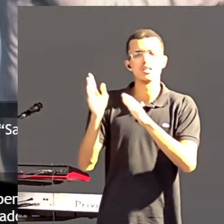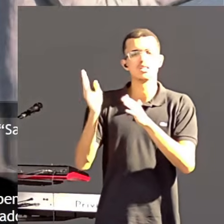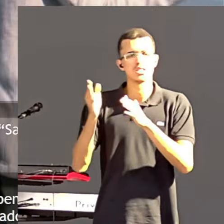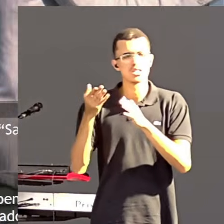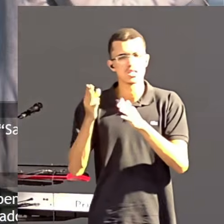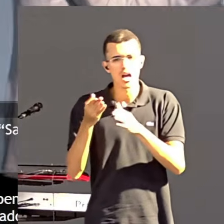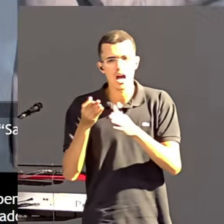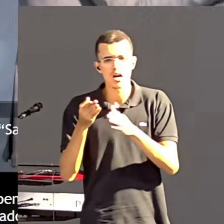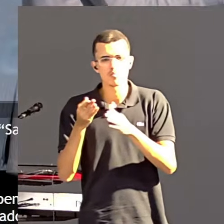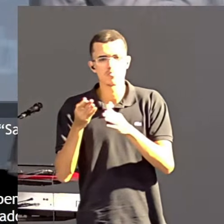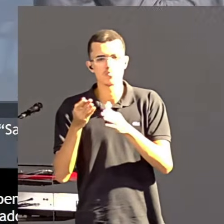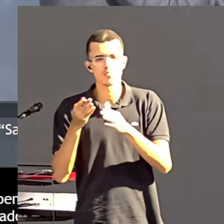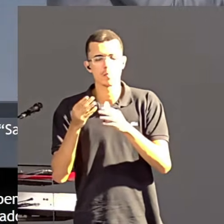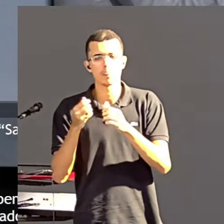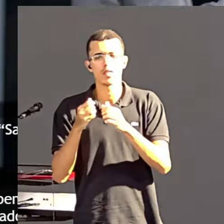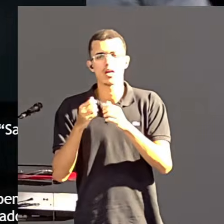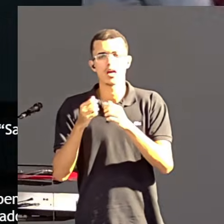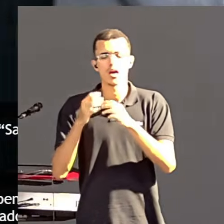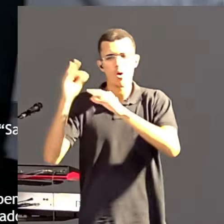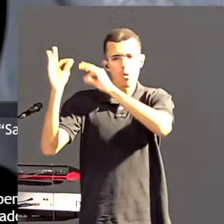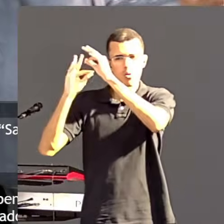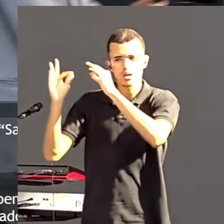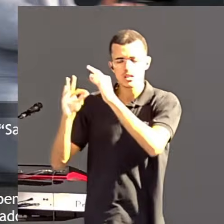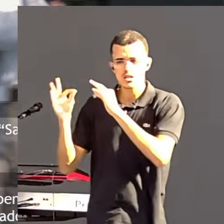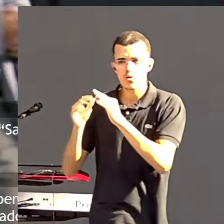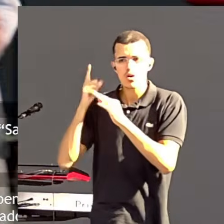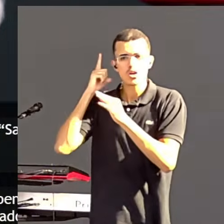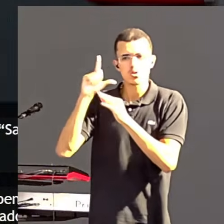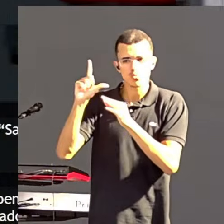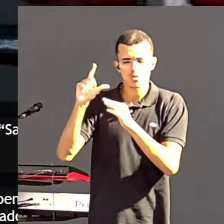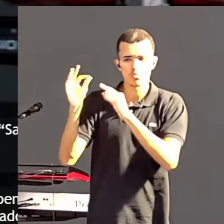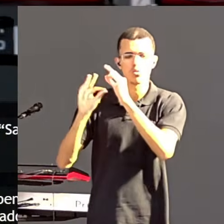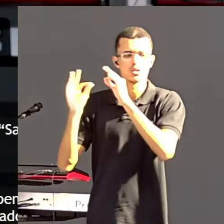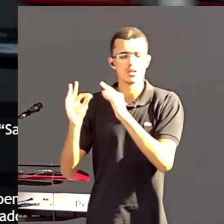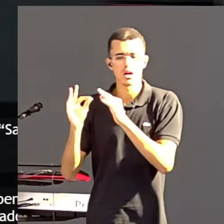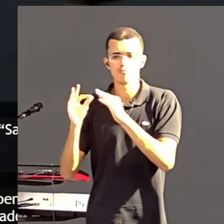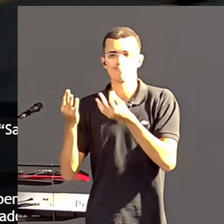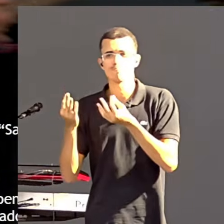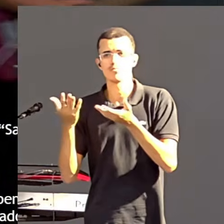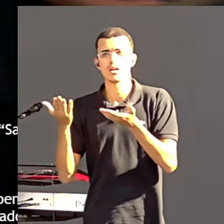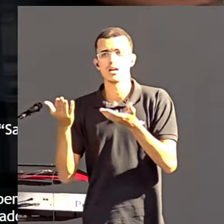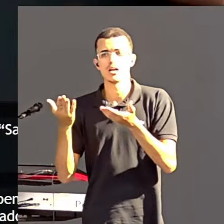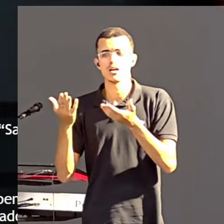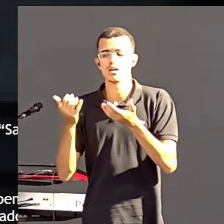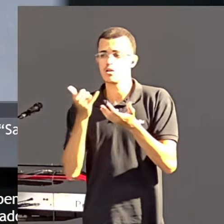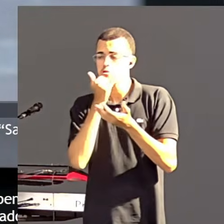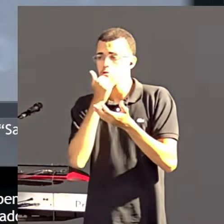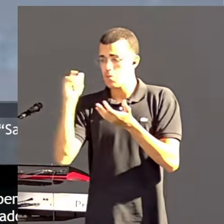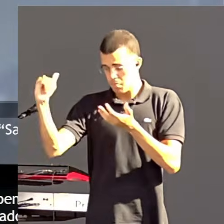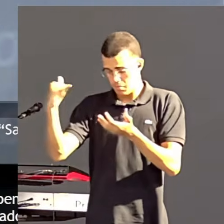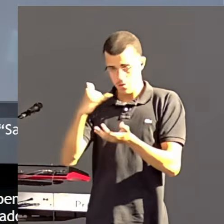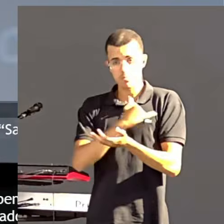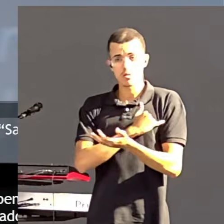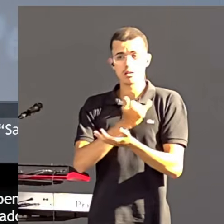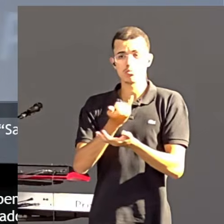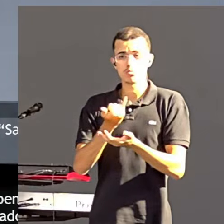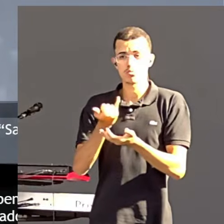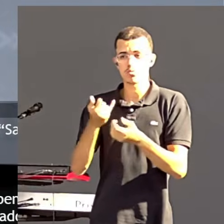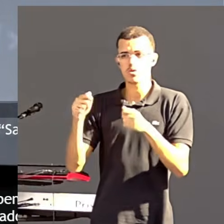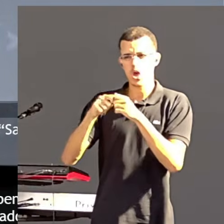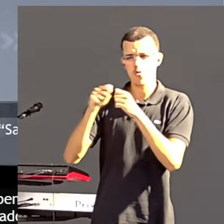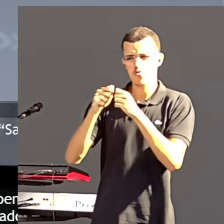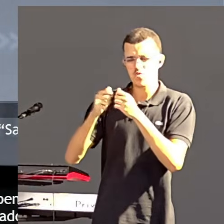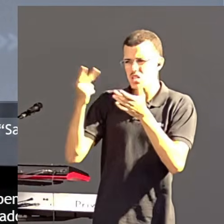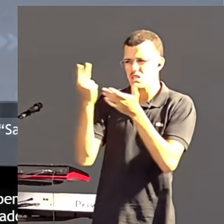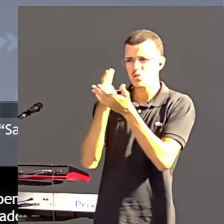uma situação de urgência aqui na empresa e a gente conseguiu dar um jeito. Ela já me perdoou de outras vezes que eu aprontei e está